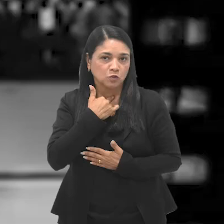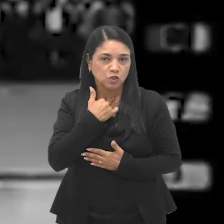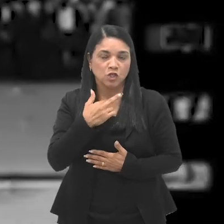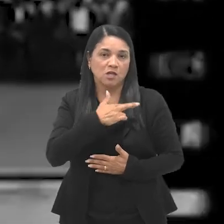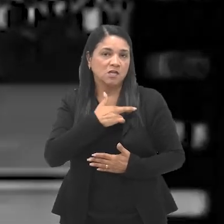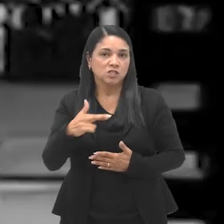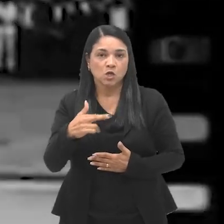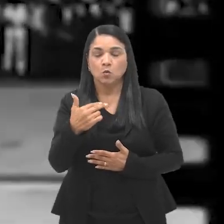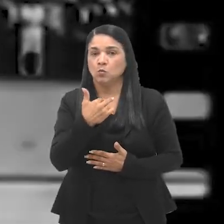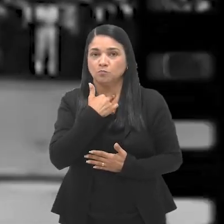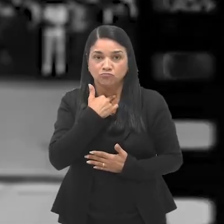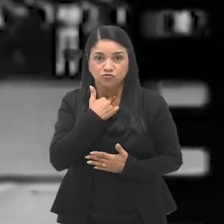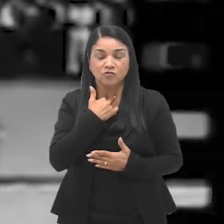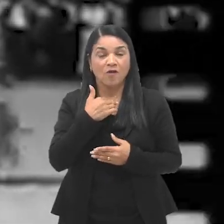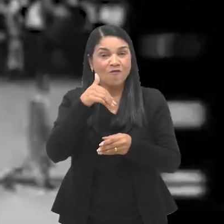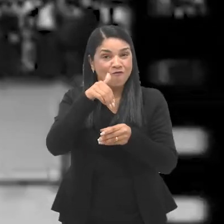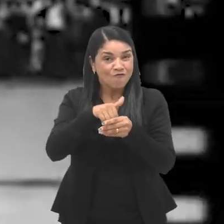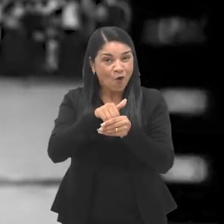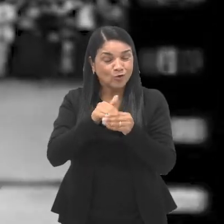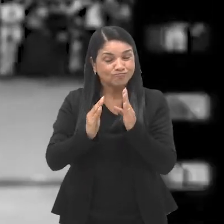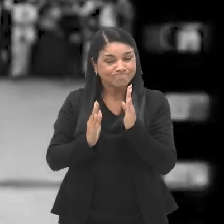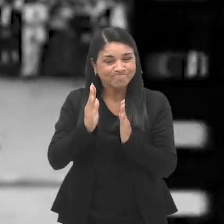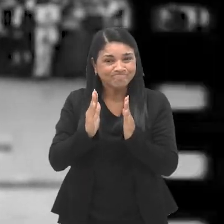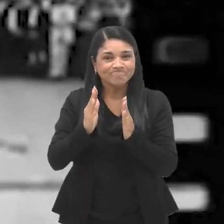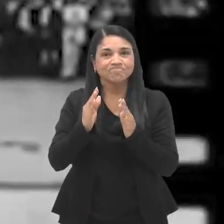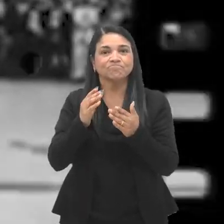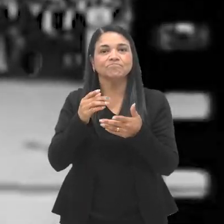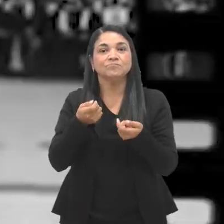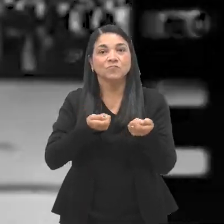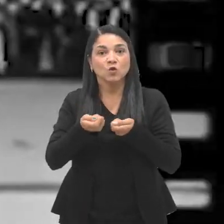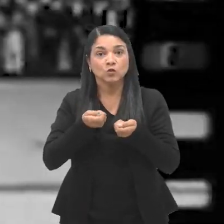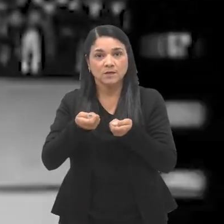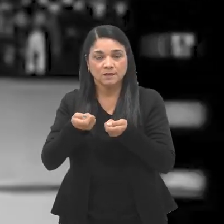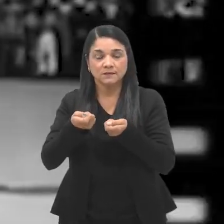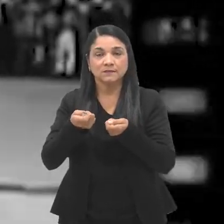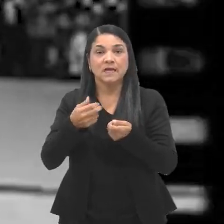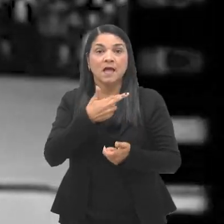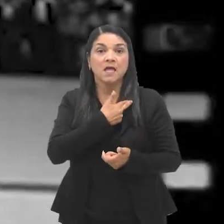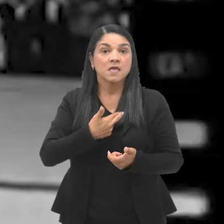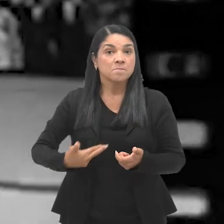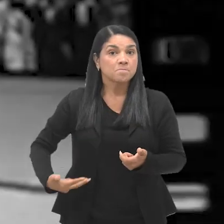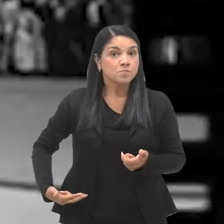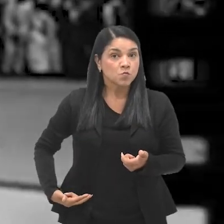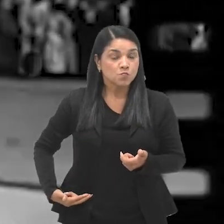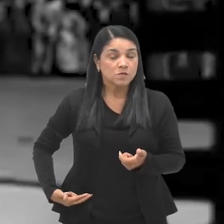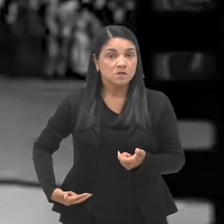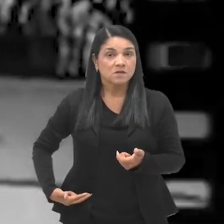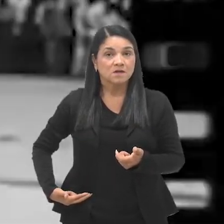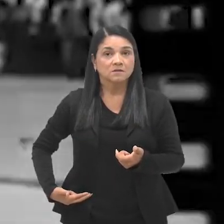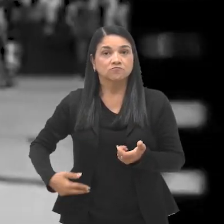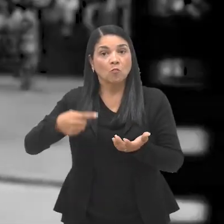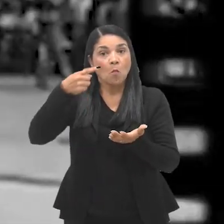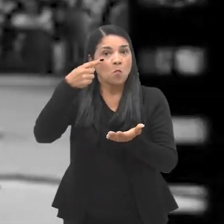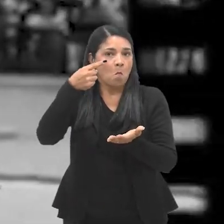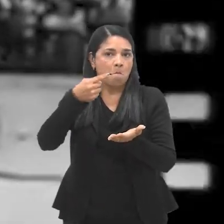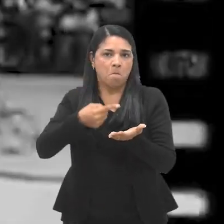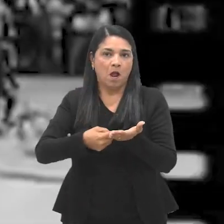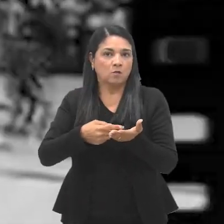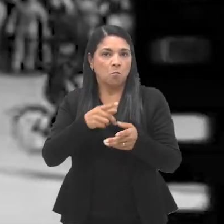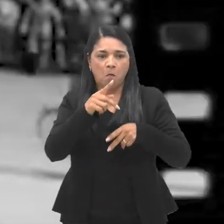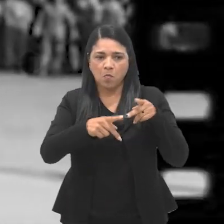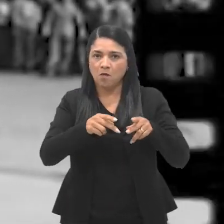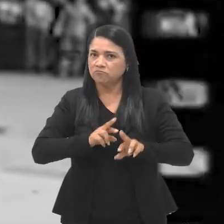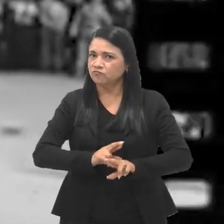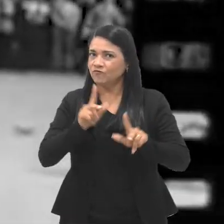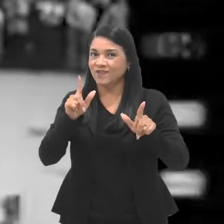mendigos, membros de ordens religiosas. O voto era restrito à população alfabetizada, que mantinha aí, de certa forma, a República não